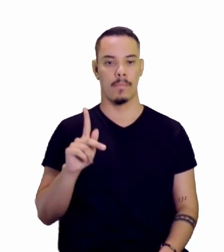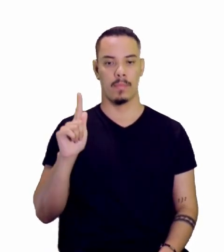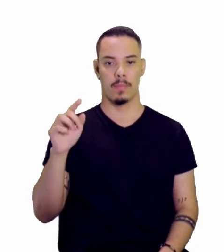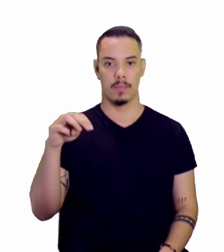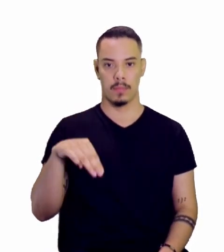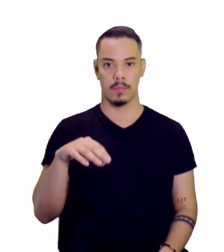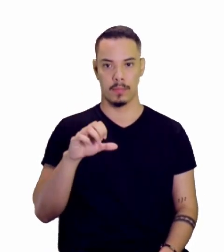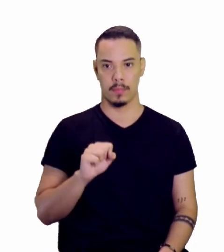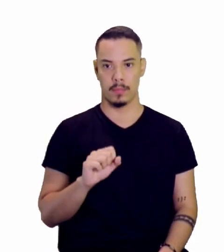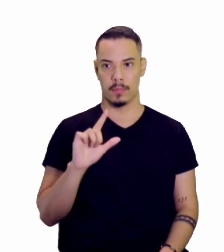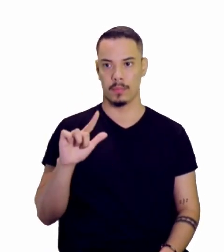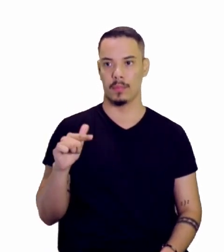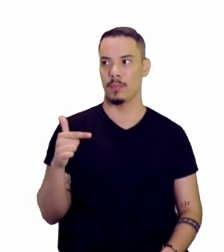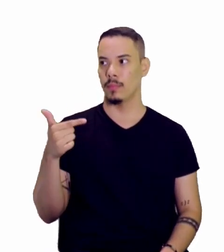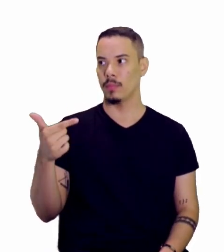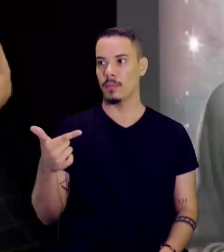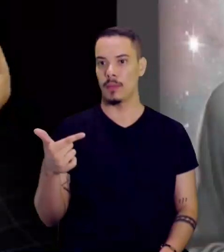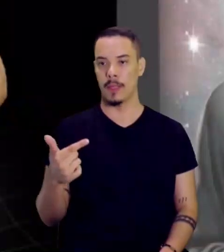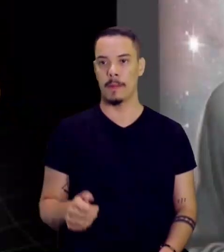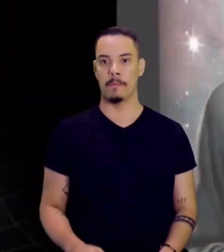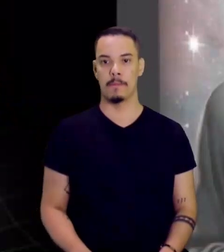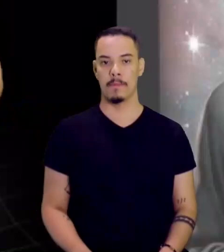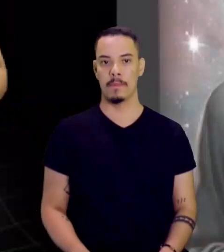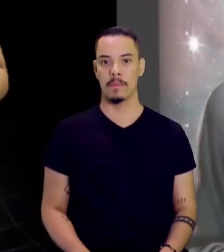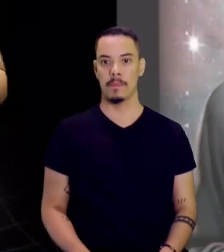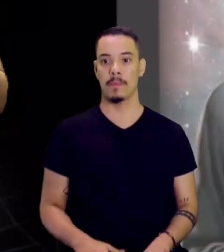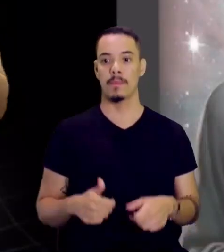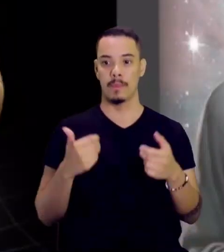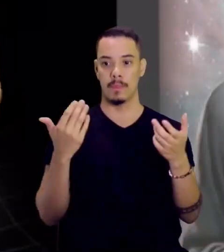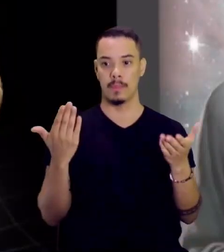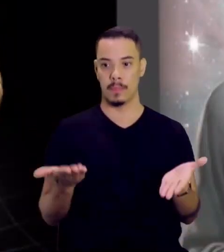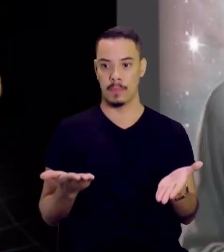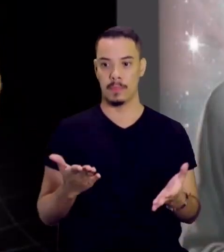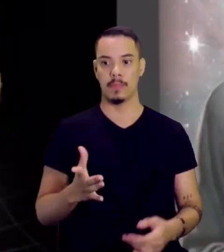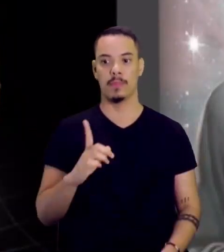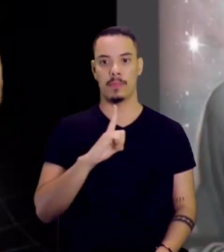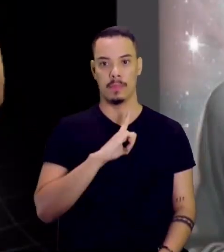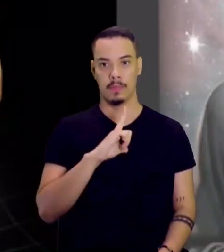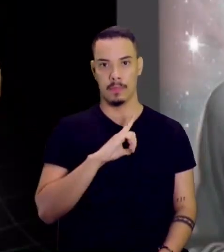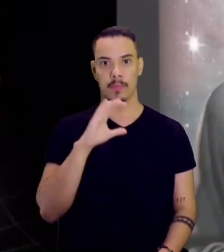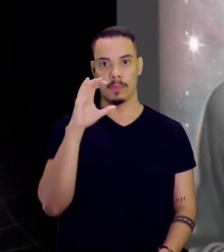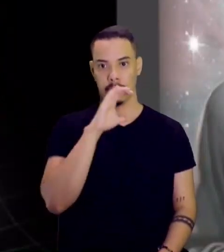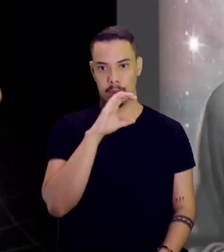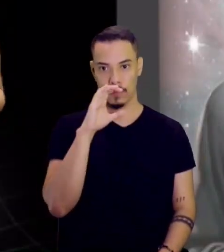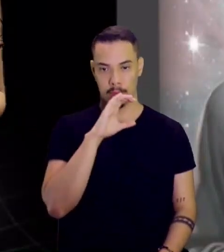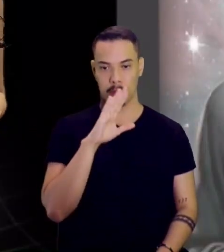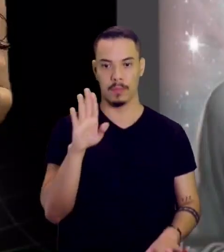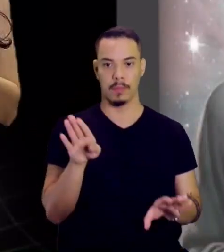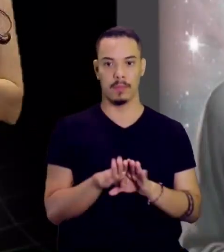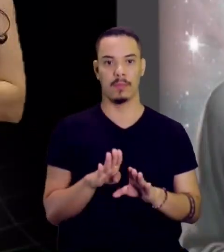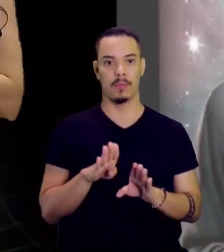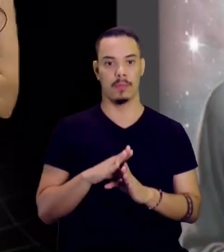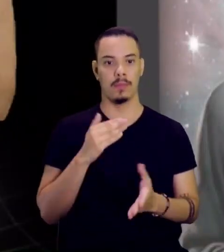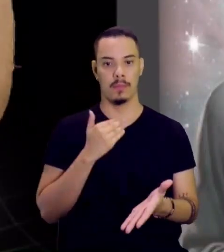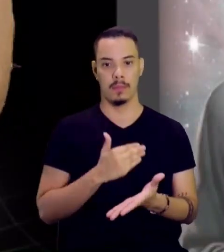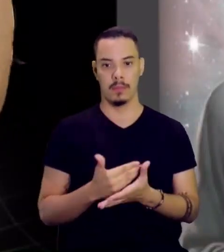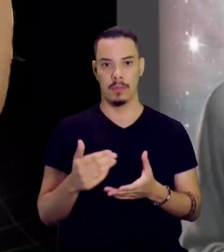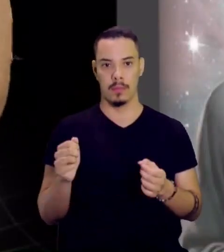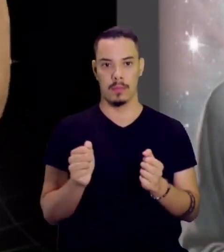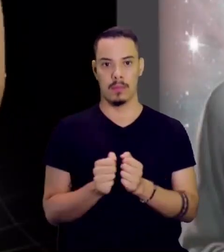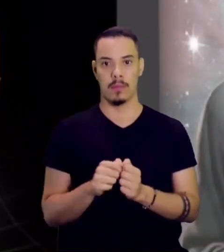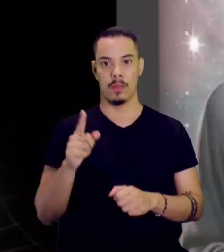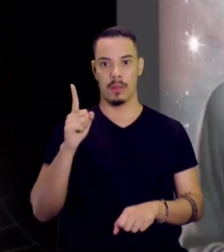quadrado. Entendido, pessoal? Então vem com nós aqui rapidinho, olha só. Então ali nós temos a velocidade, que é uma grandeza derivada da distância do